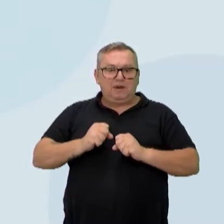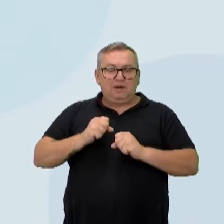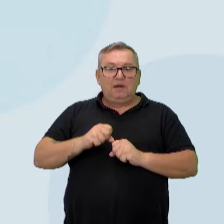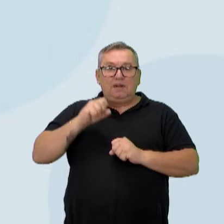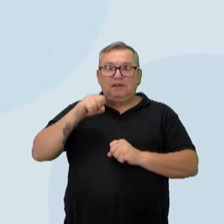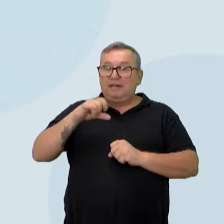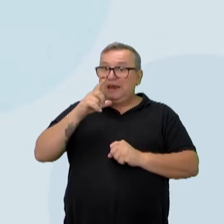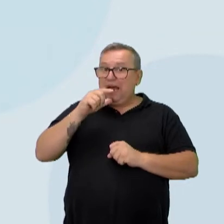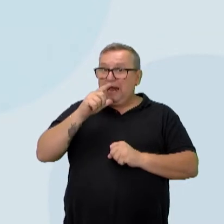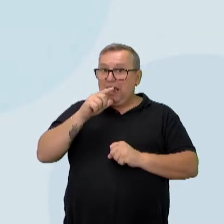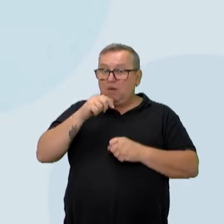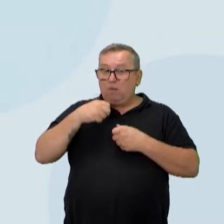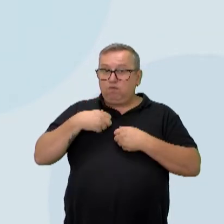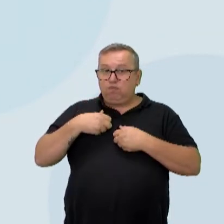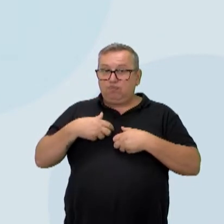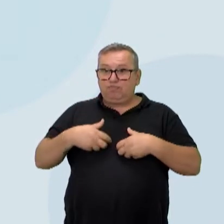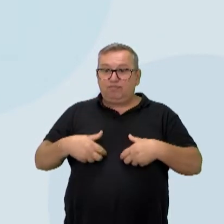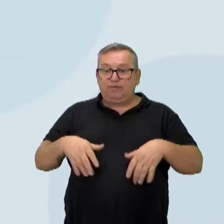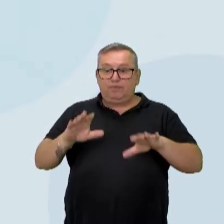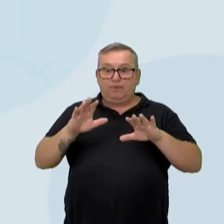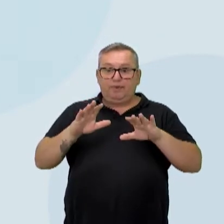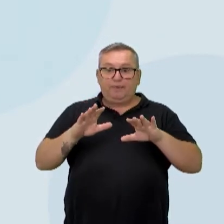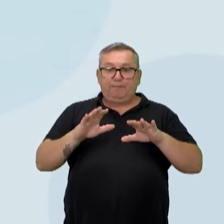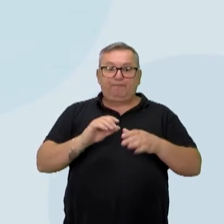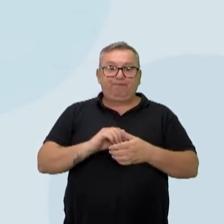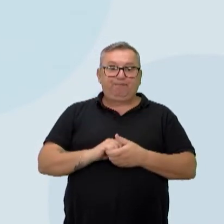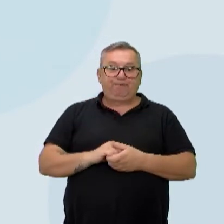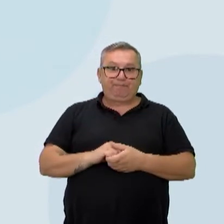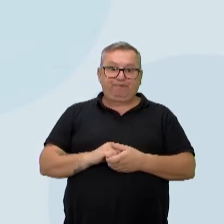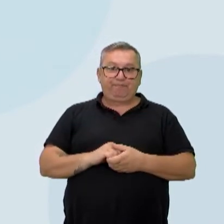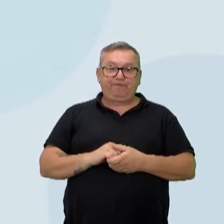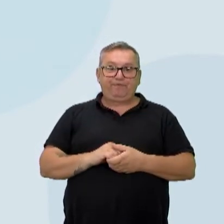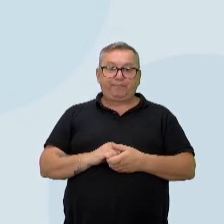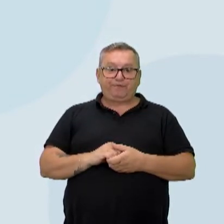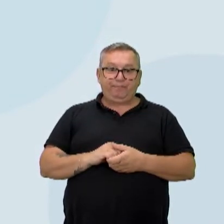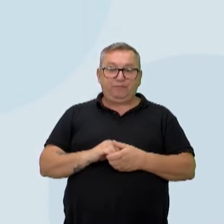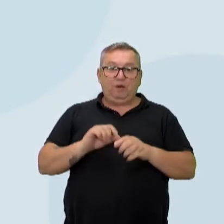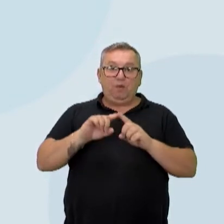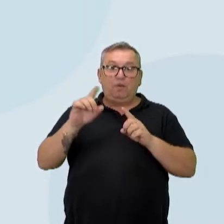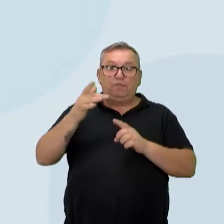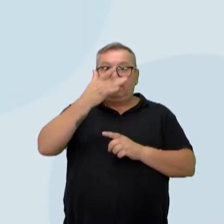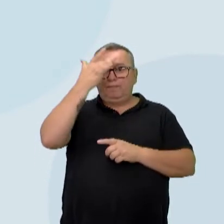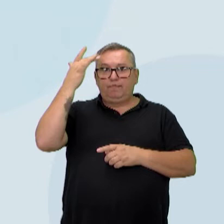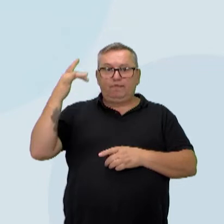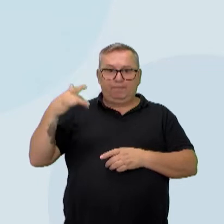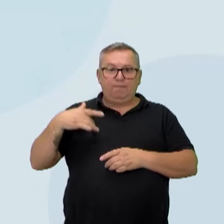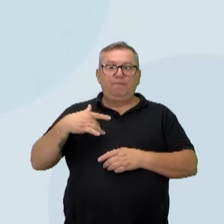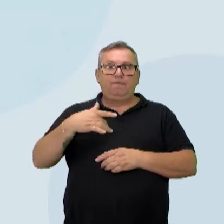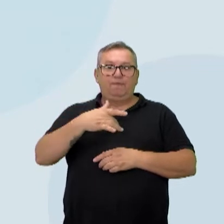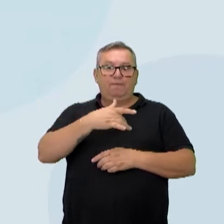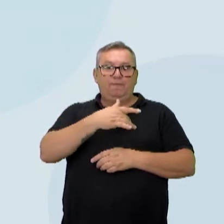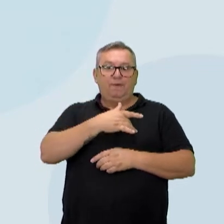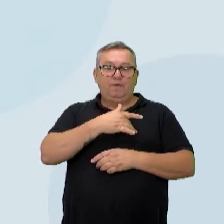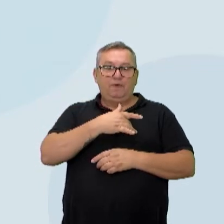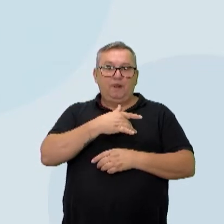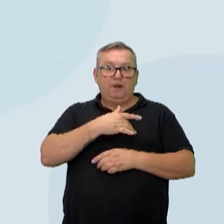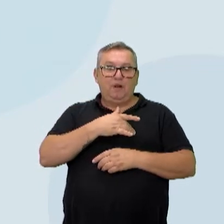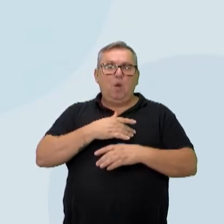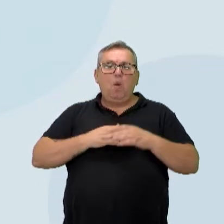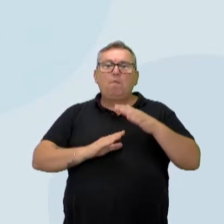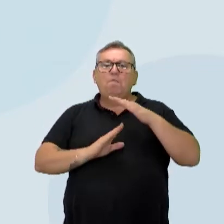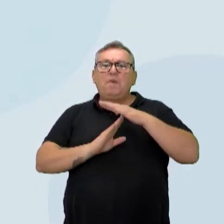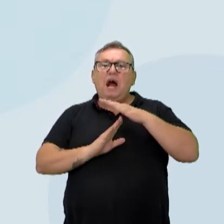seja eliminada com eficiência. Para as pessoas saudáveis, a